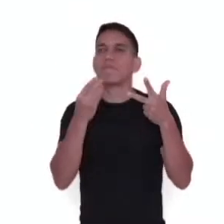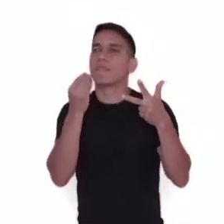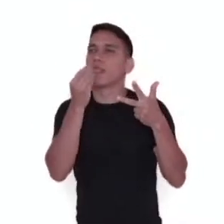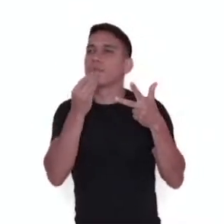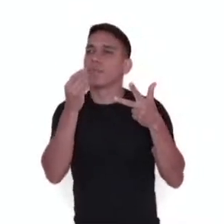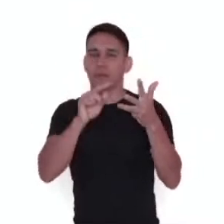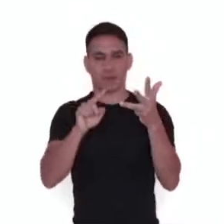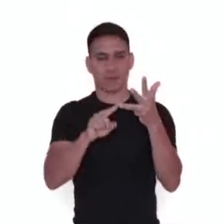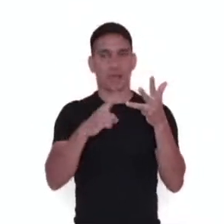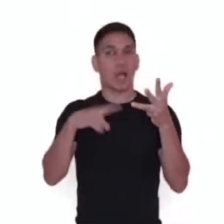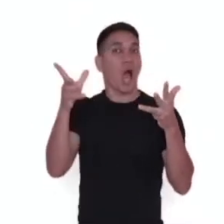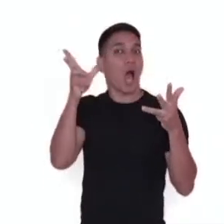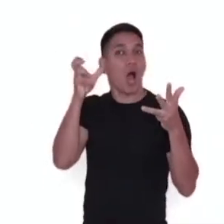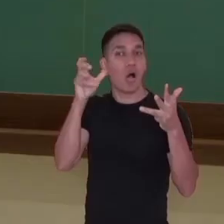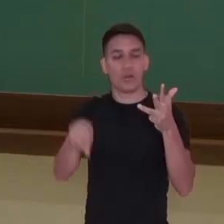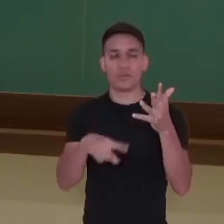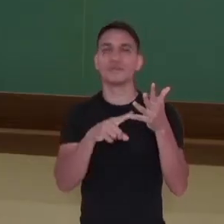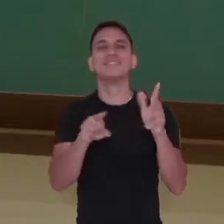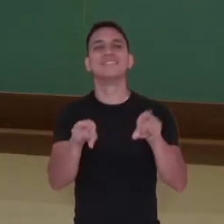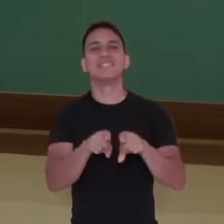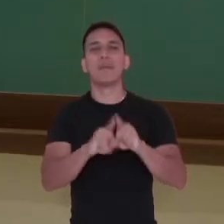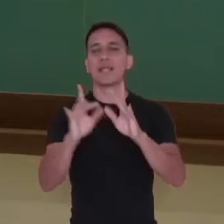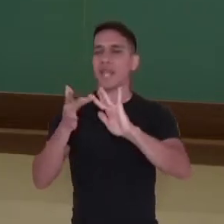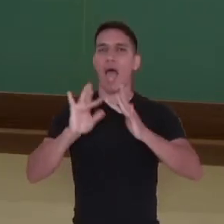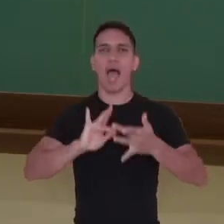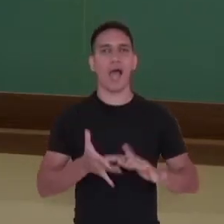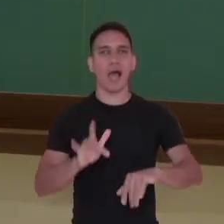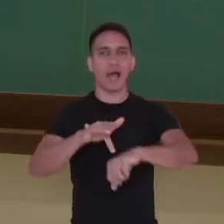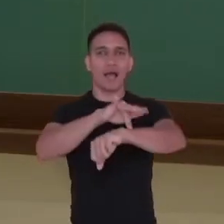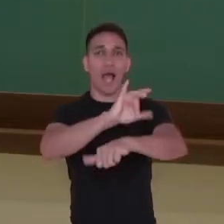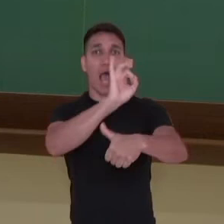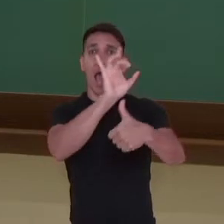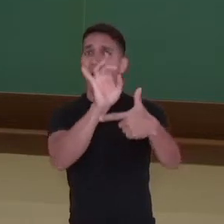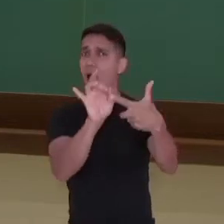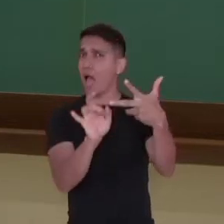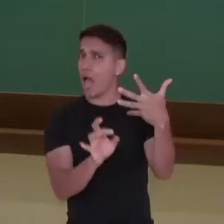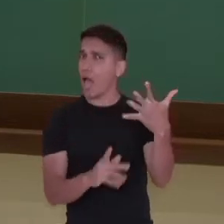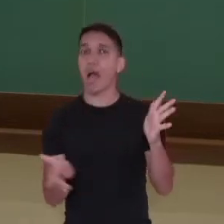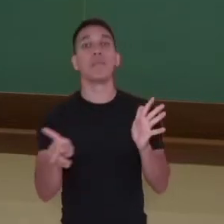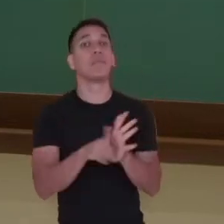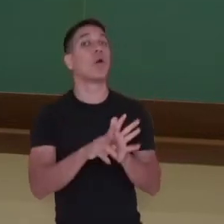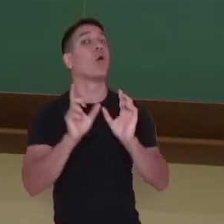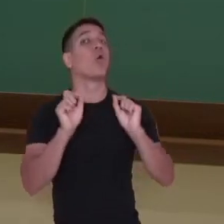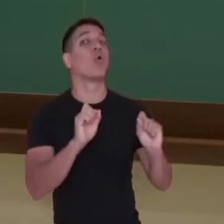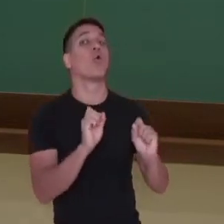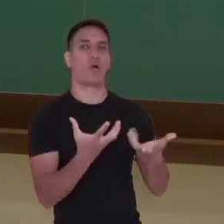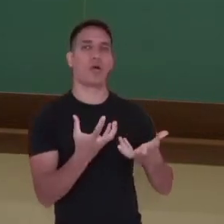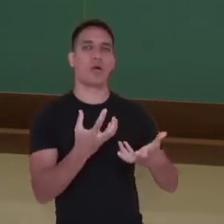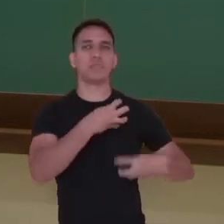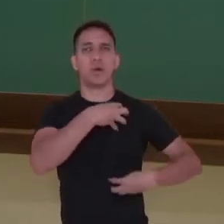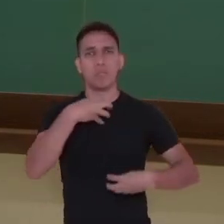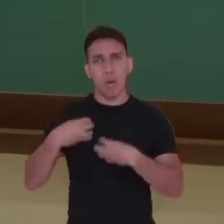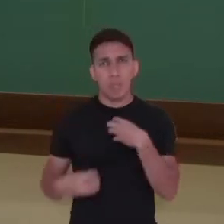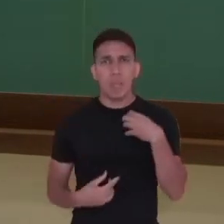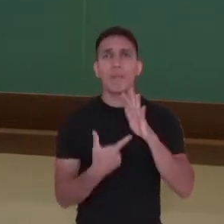paladar, audição e o tato. Cada um com o seu respectivo